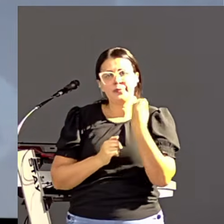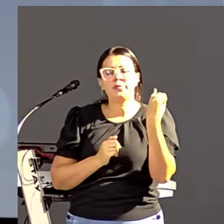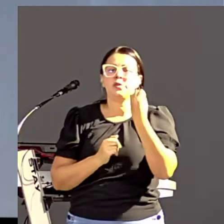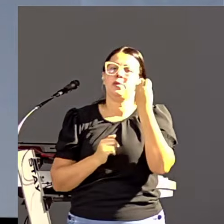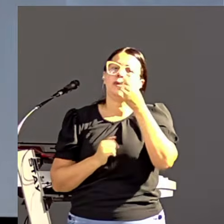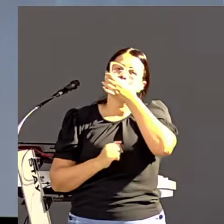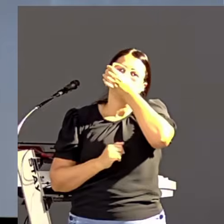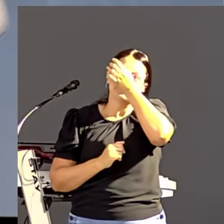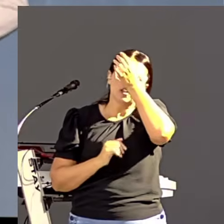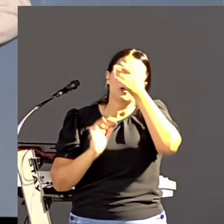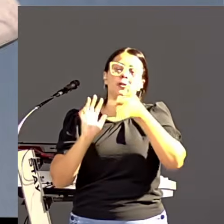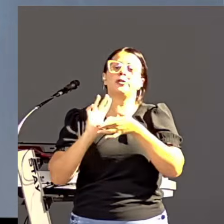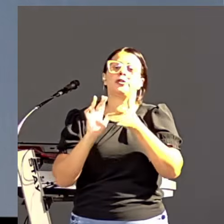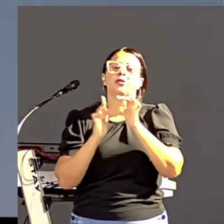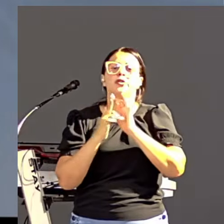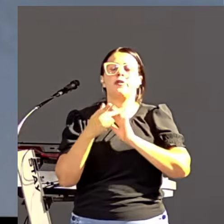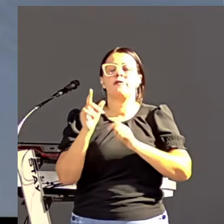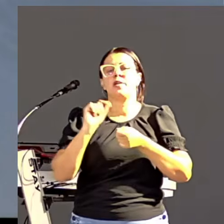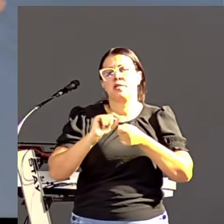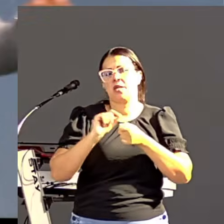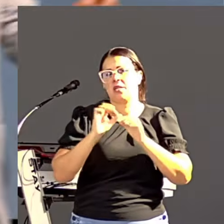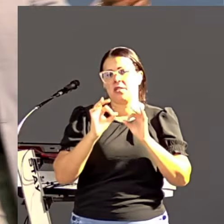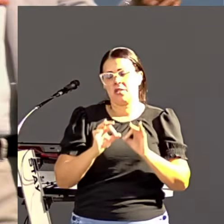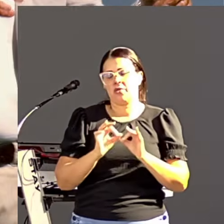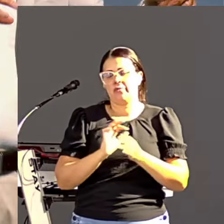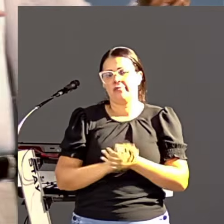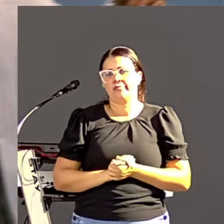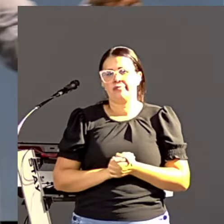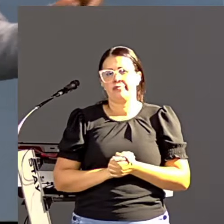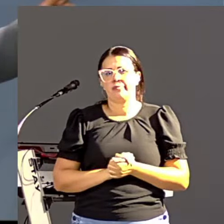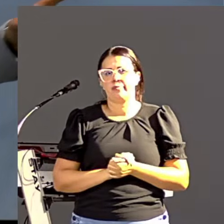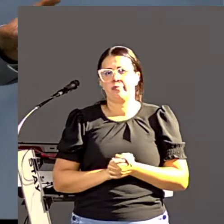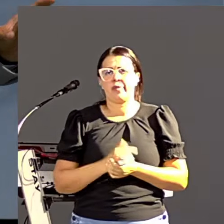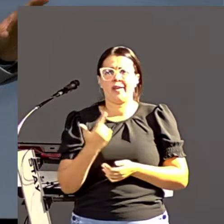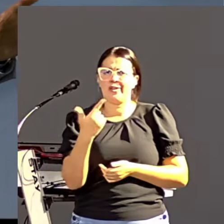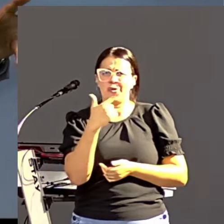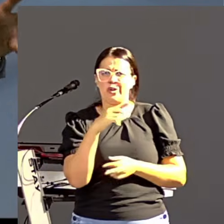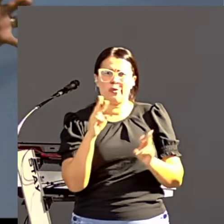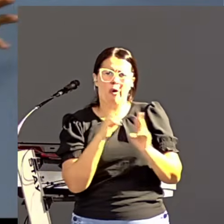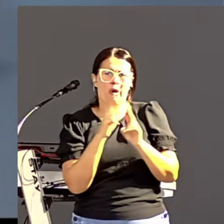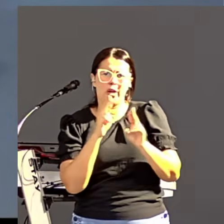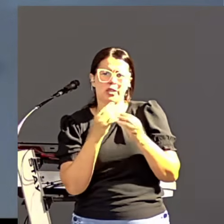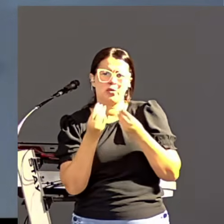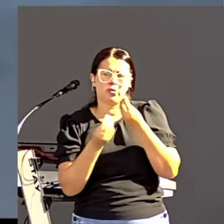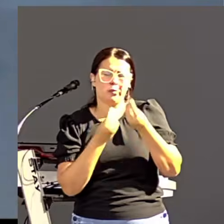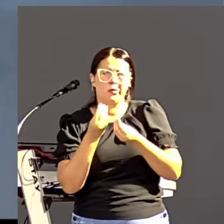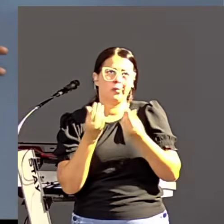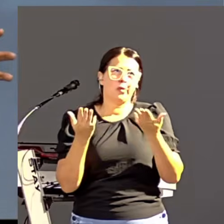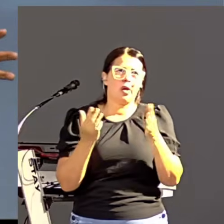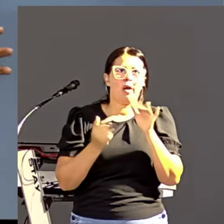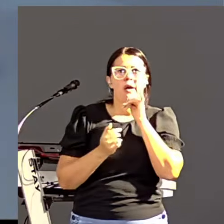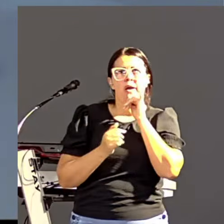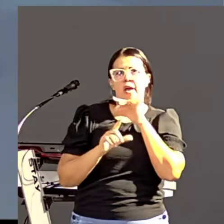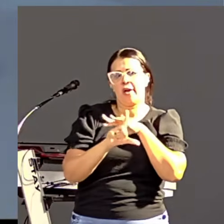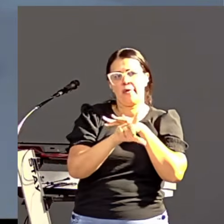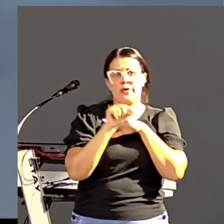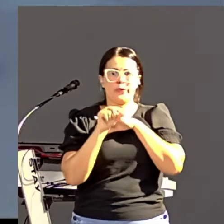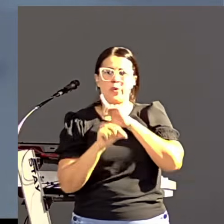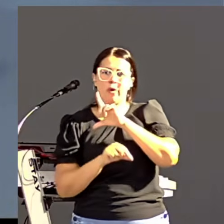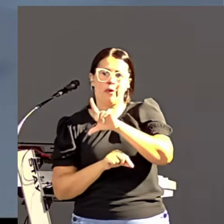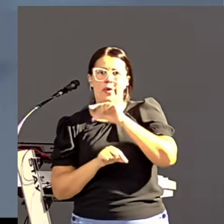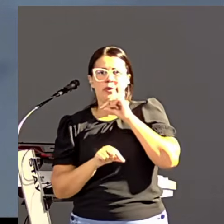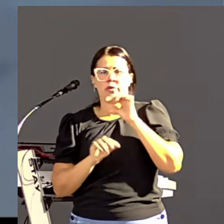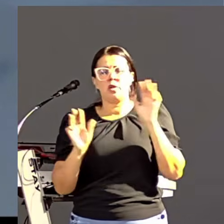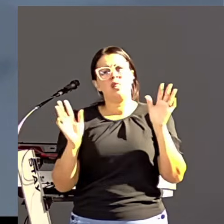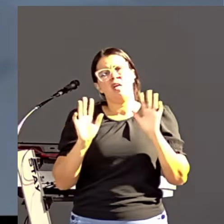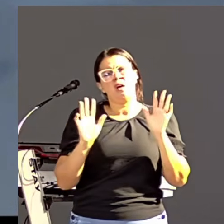círculo íntimo. Jesus fazia isso de forma maestral. Isso não tem nenhuma relação, tá, com a gente em preferir esse em